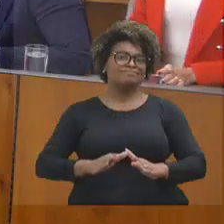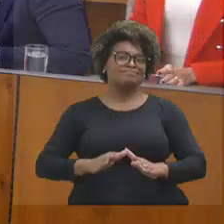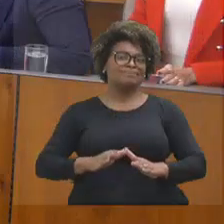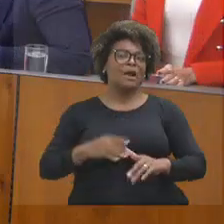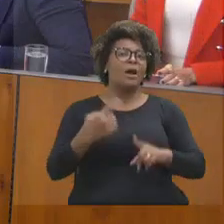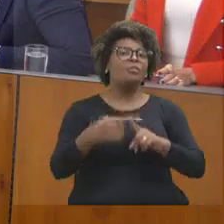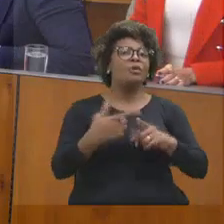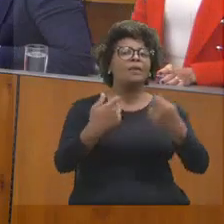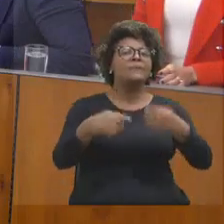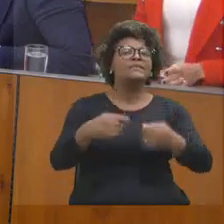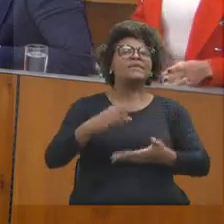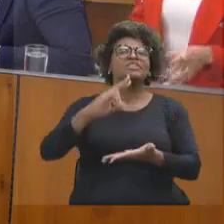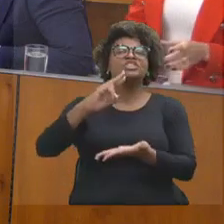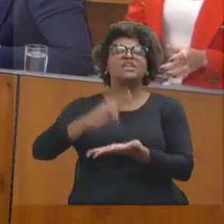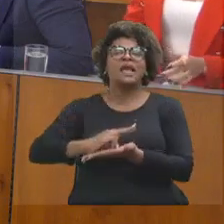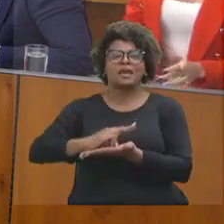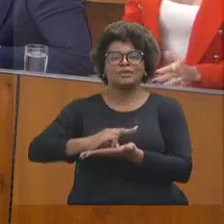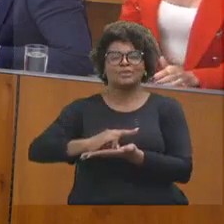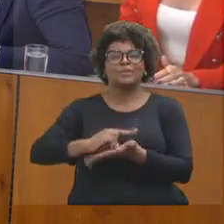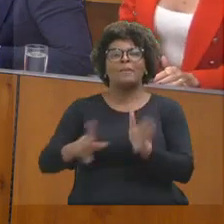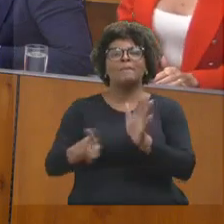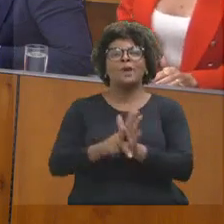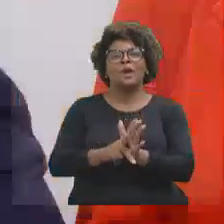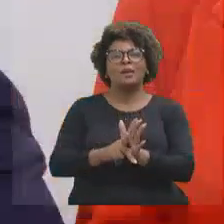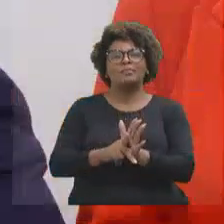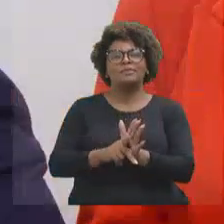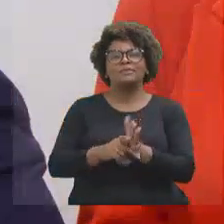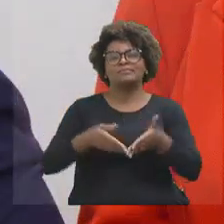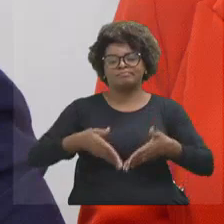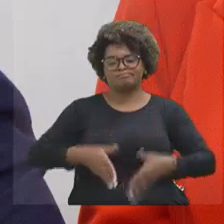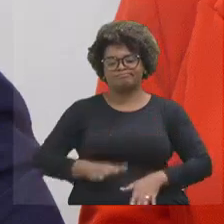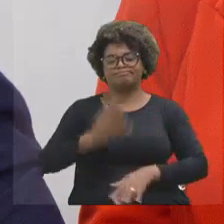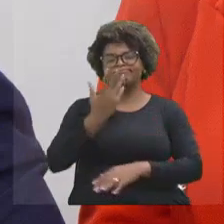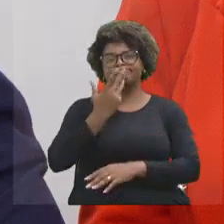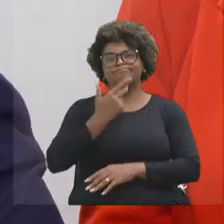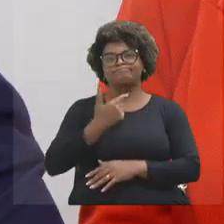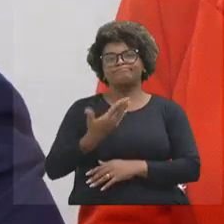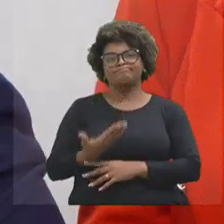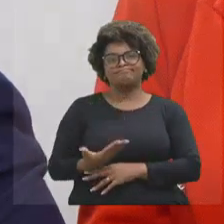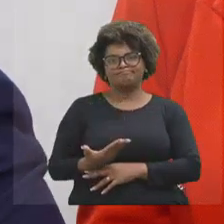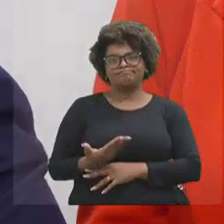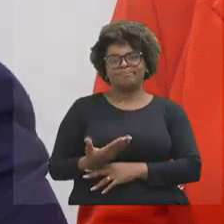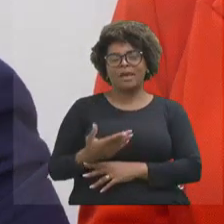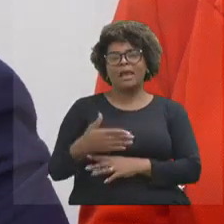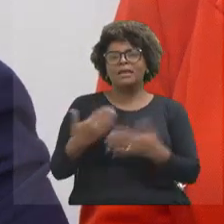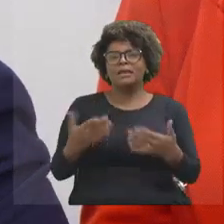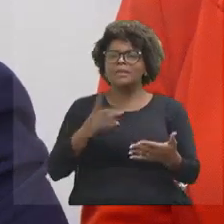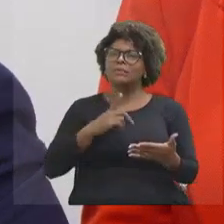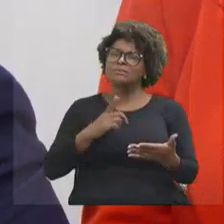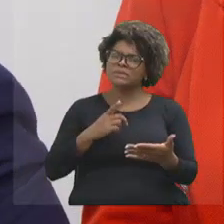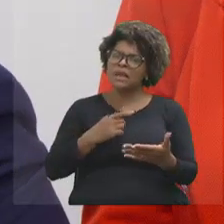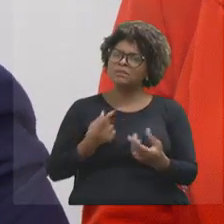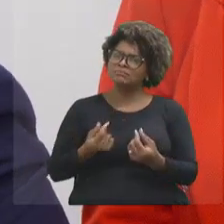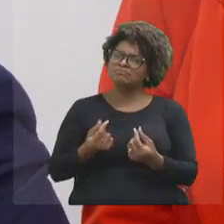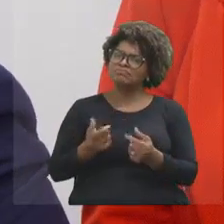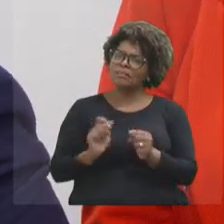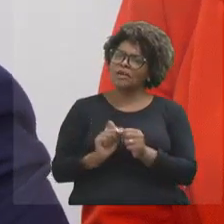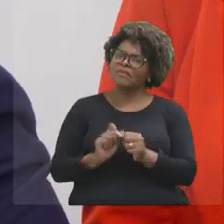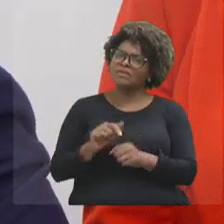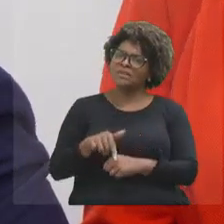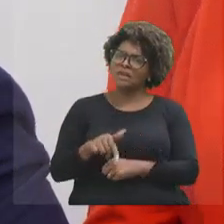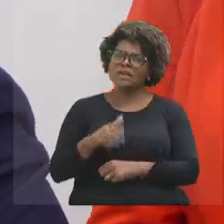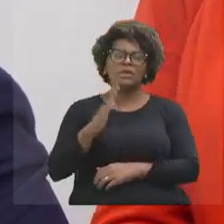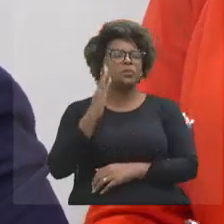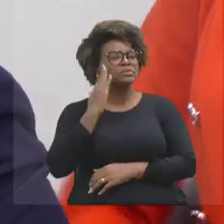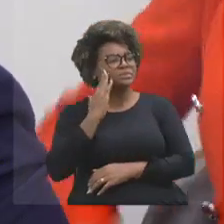leitos de Neonatal Então eu acho que nós temos essa margem financeira pra gente fazer essa construção sabe sei que sou estou